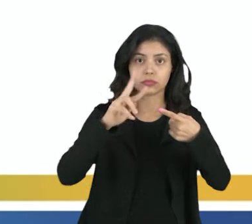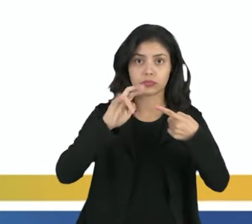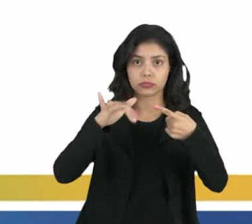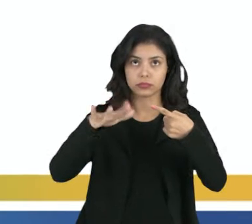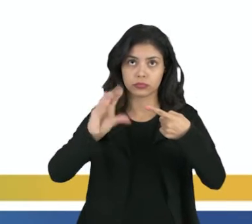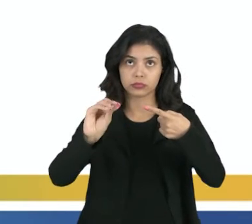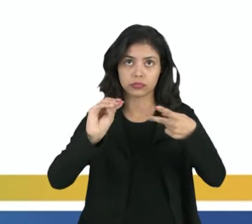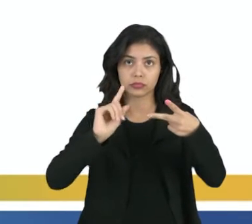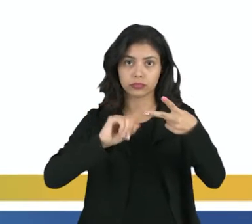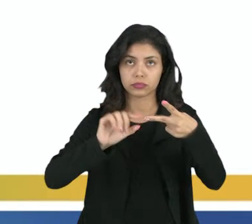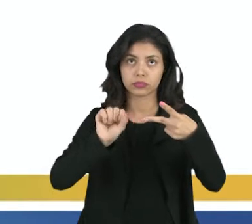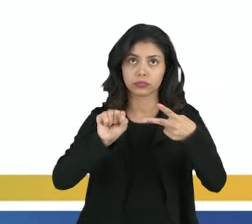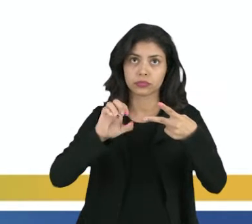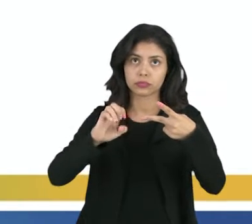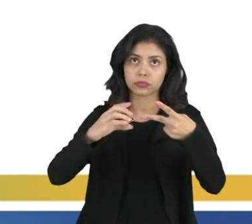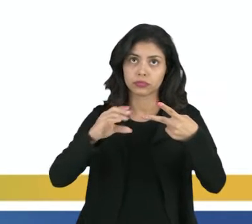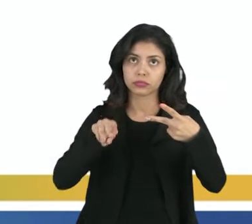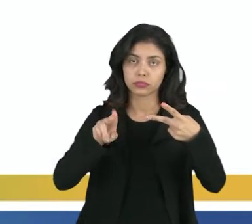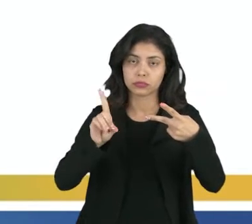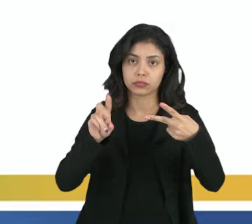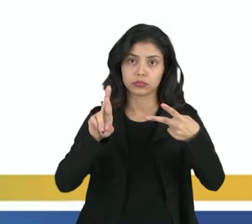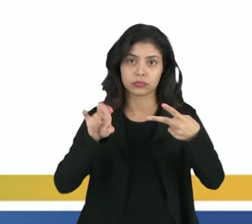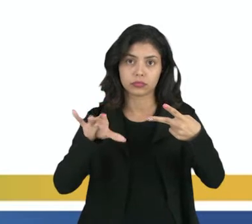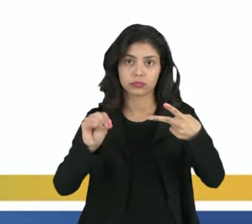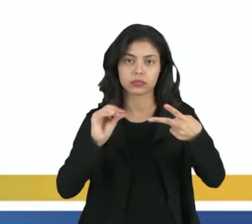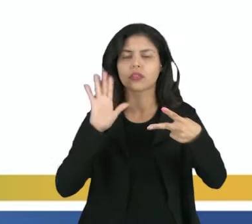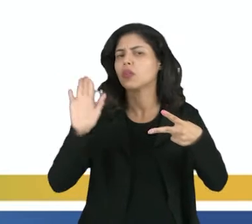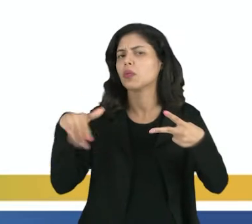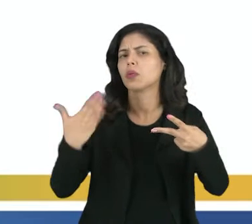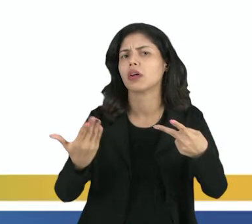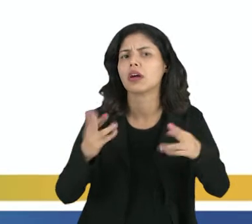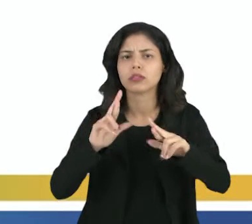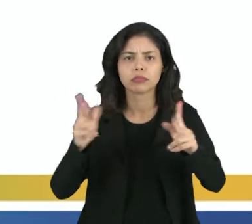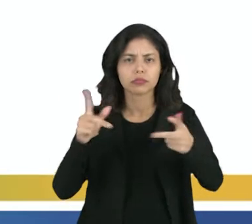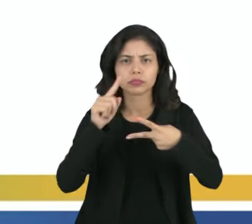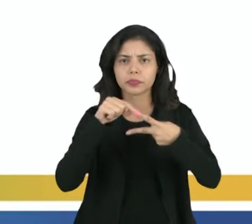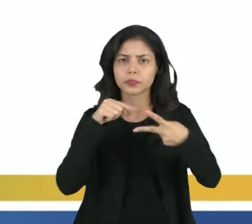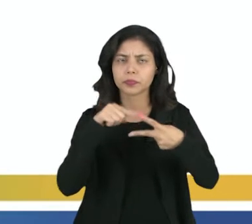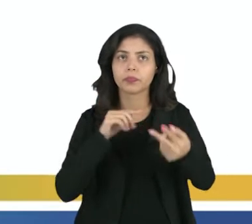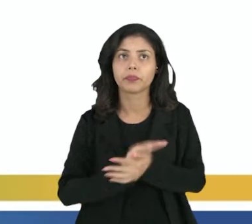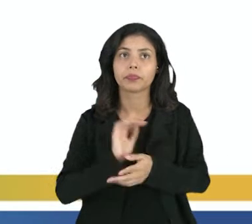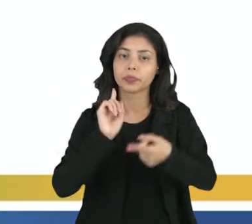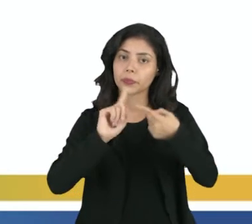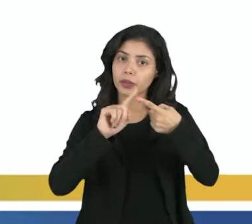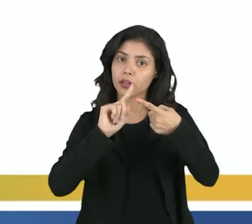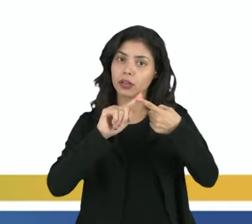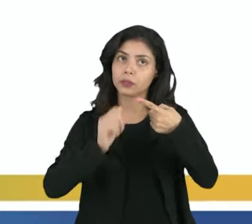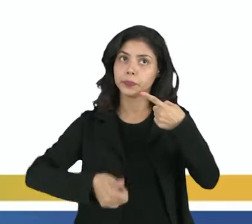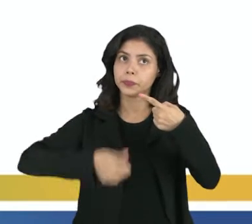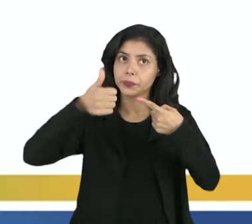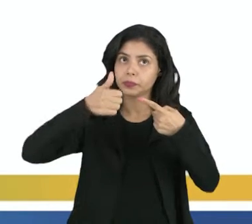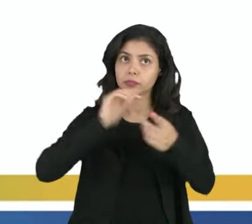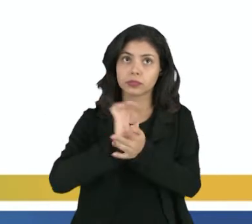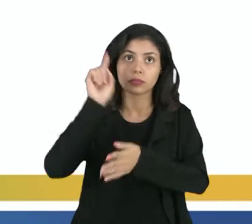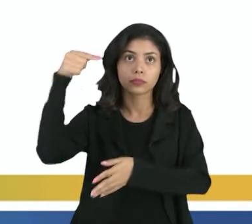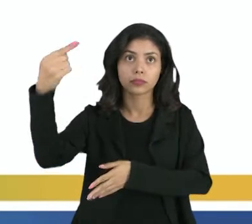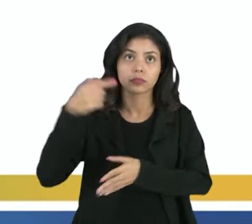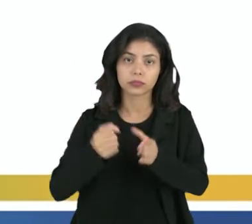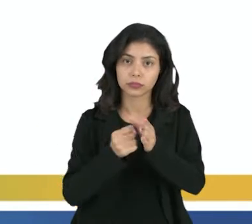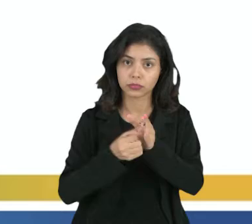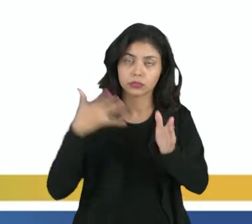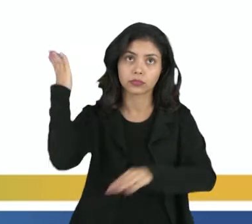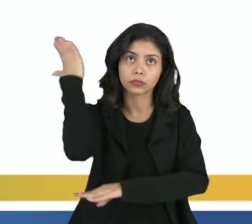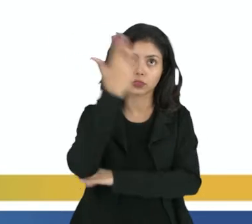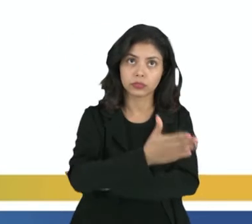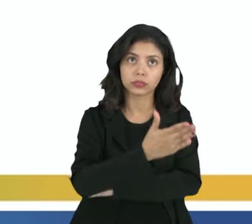ou poluentes secundários Qual é a diferença entre eles o poluente primário são aqueles que são